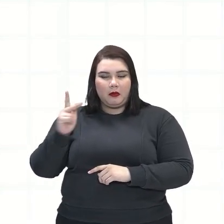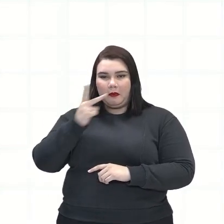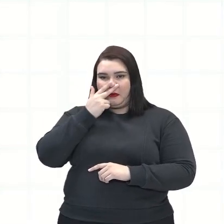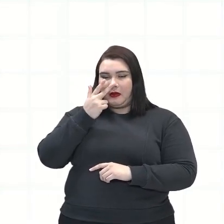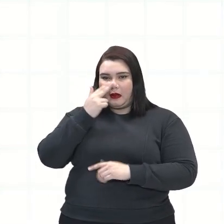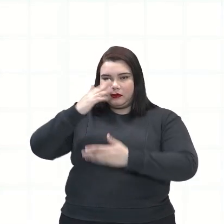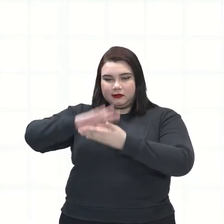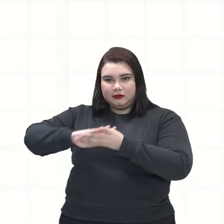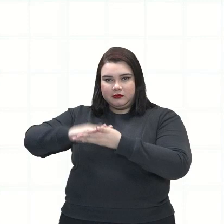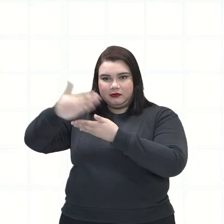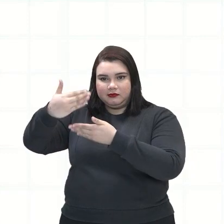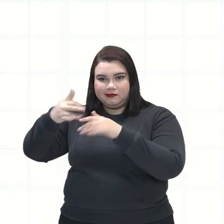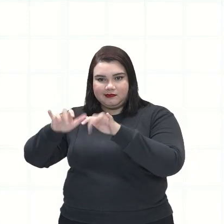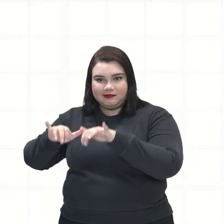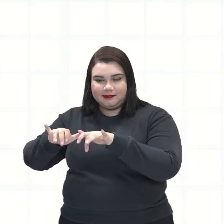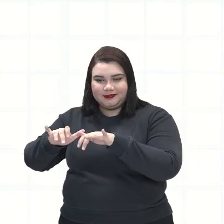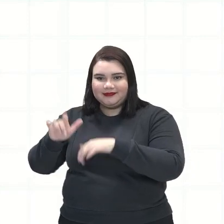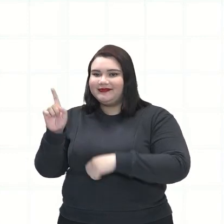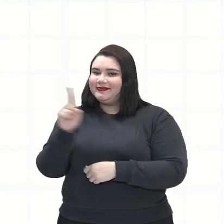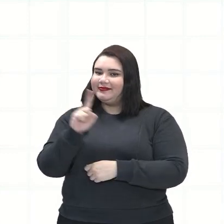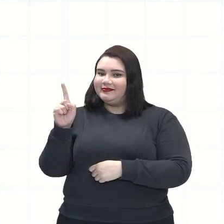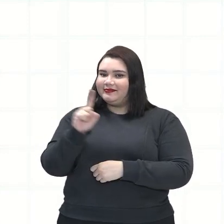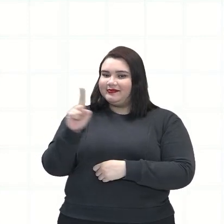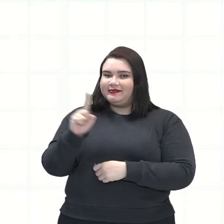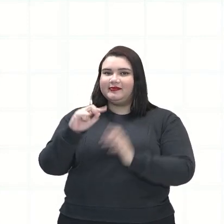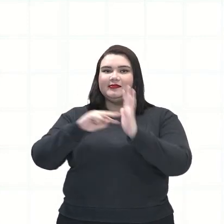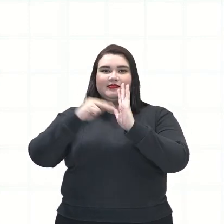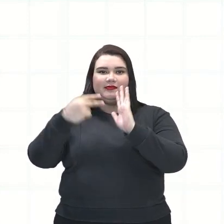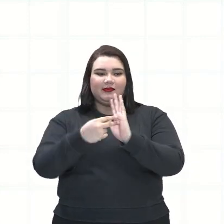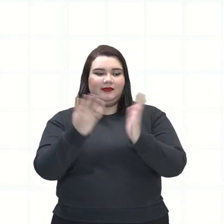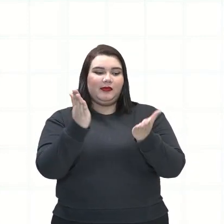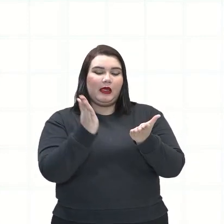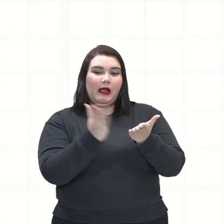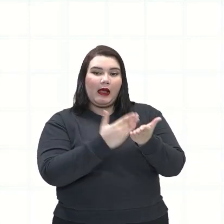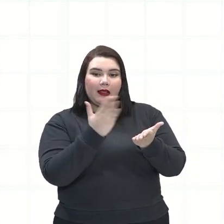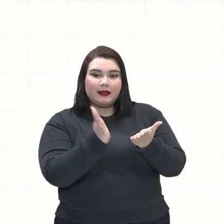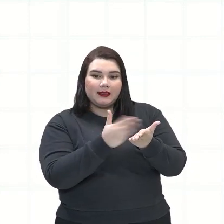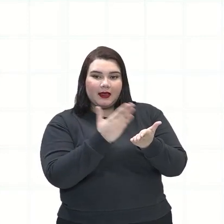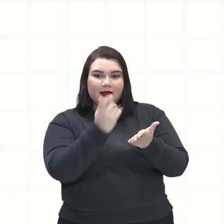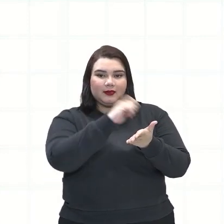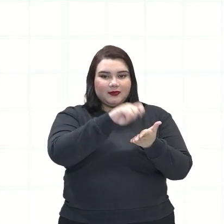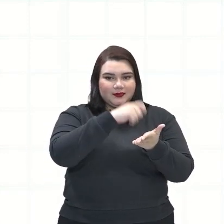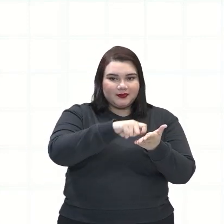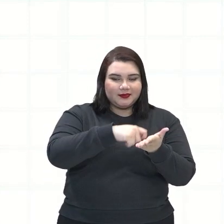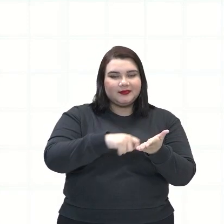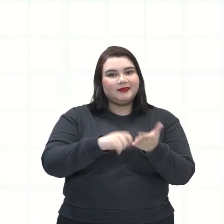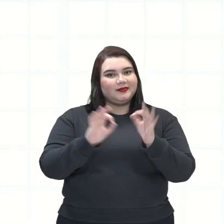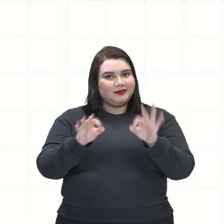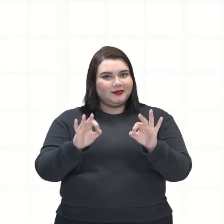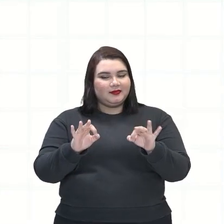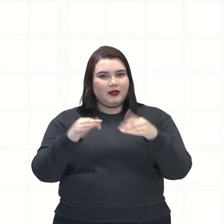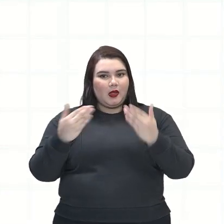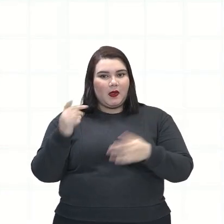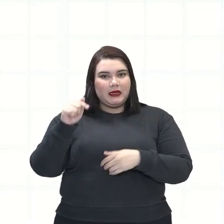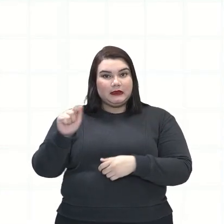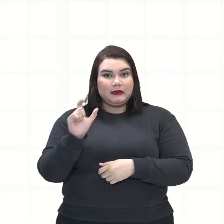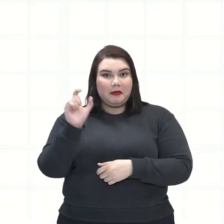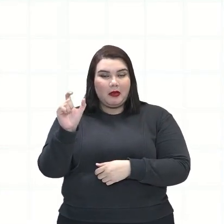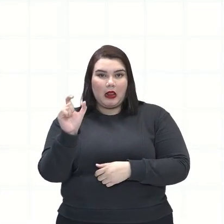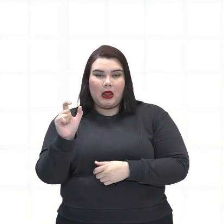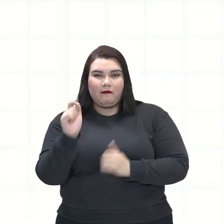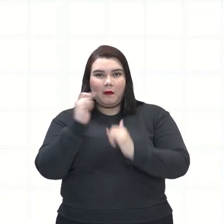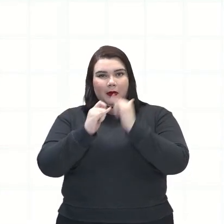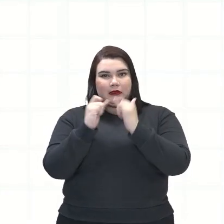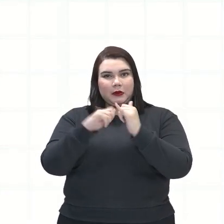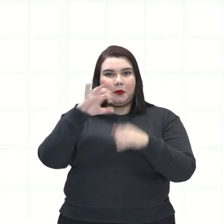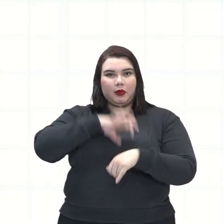gente usa, mas na verdade quer dizer caderno, né? Eles estão falando sobre material escolar. E ela